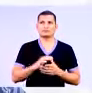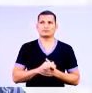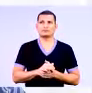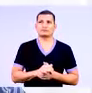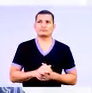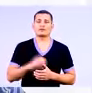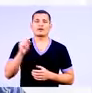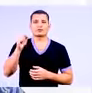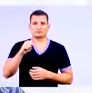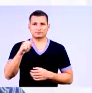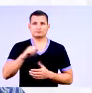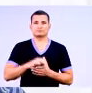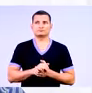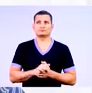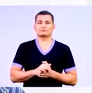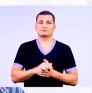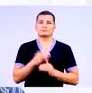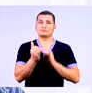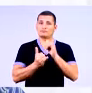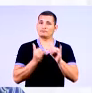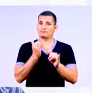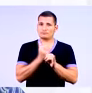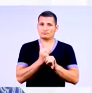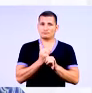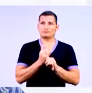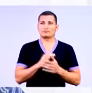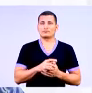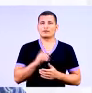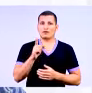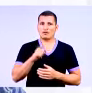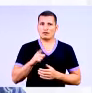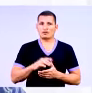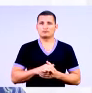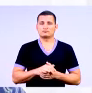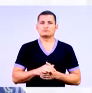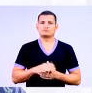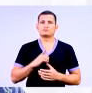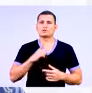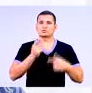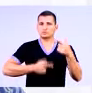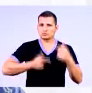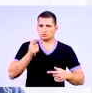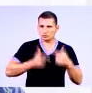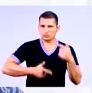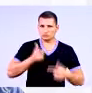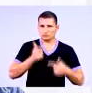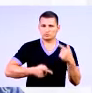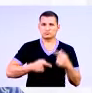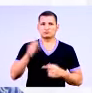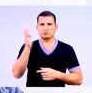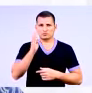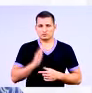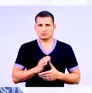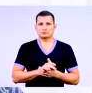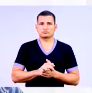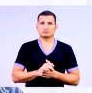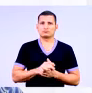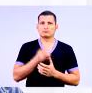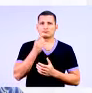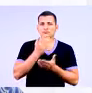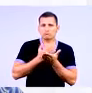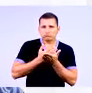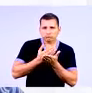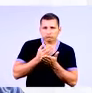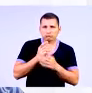Sim. Essa questão da internet, ela é algo que ainda é muito discutido aqui no Brasil, tanto que há pouco tempo foi aprovado o Marco Civil